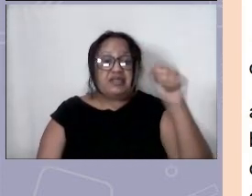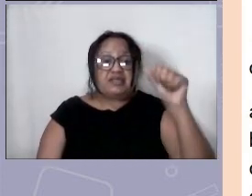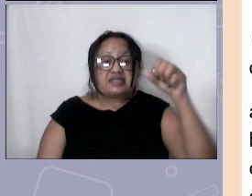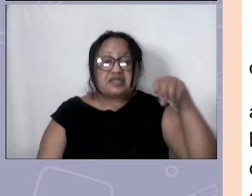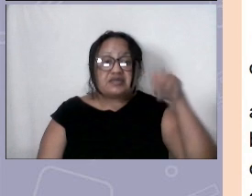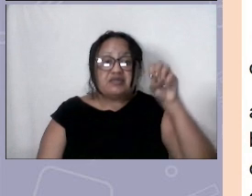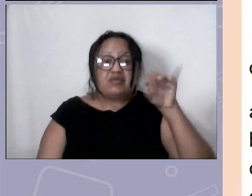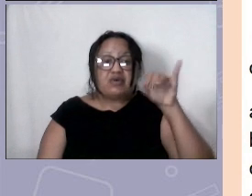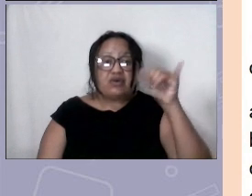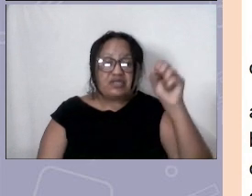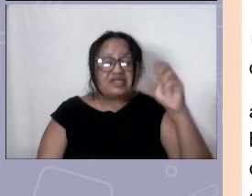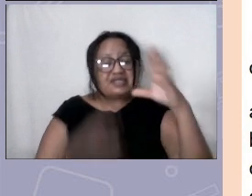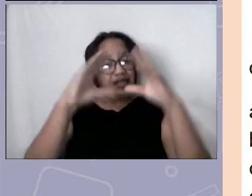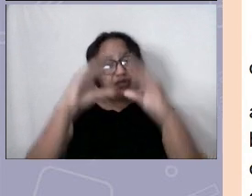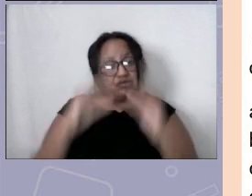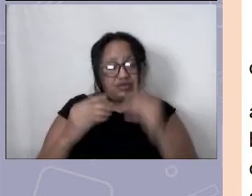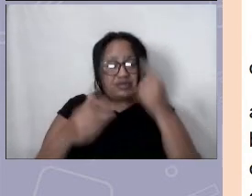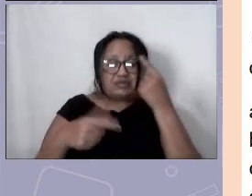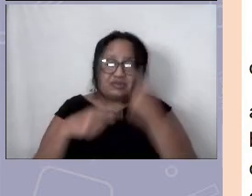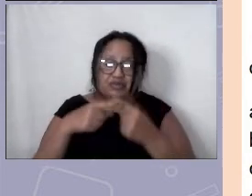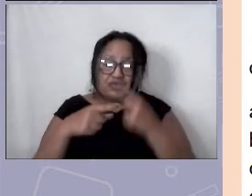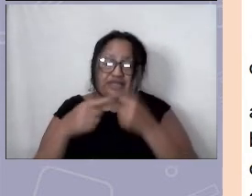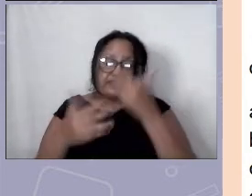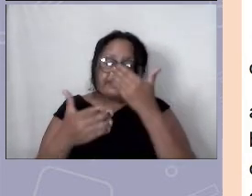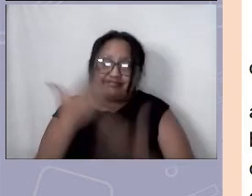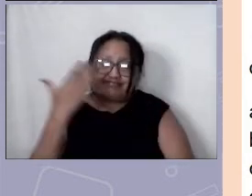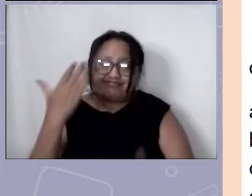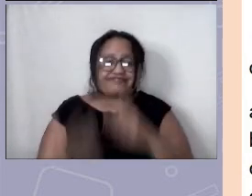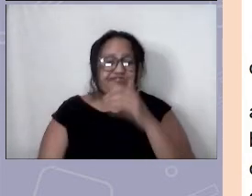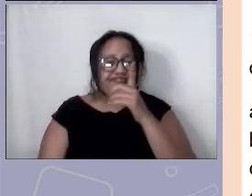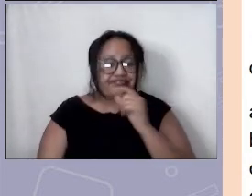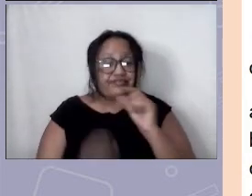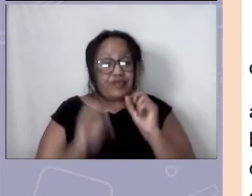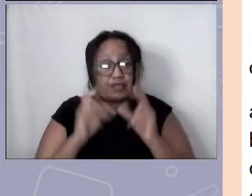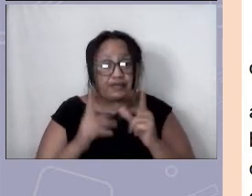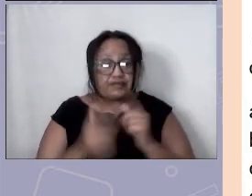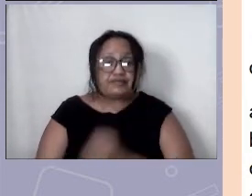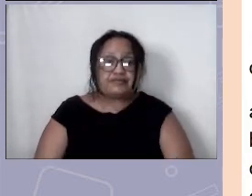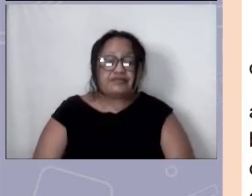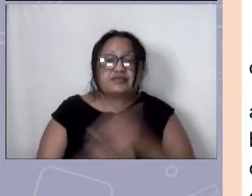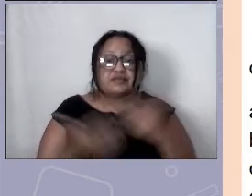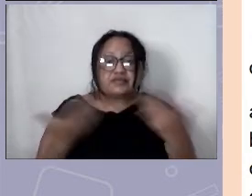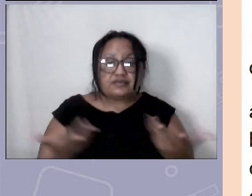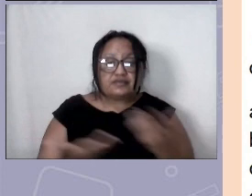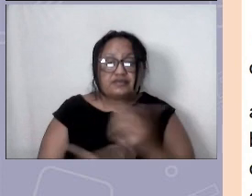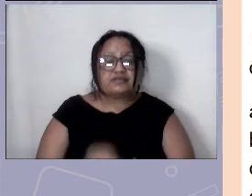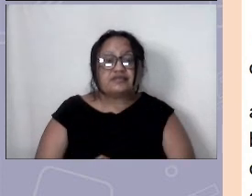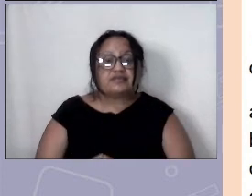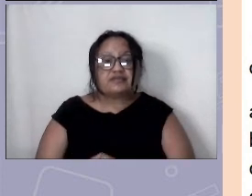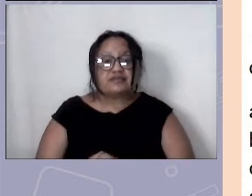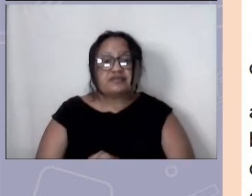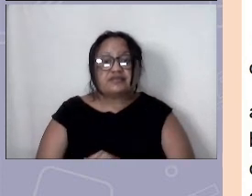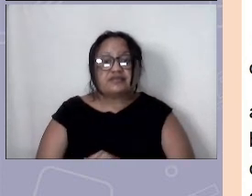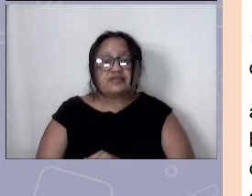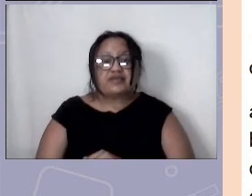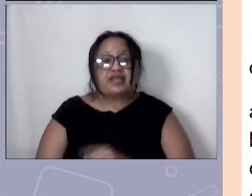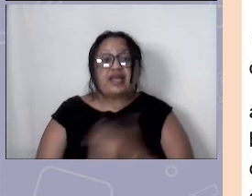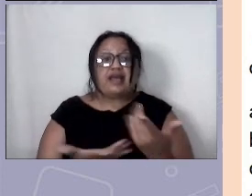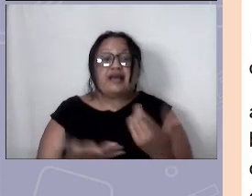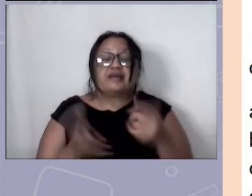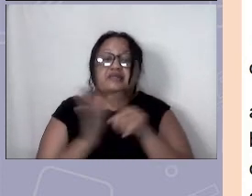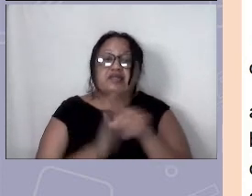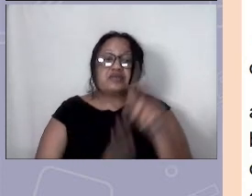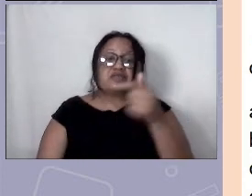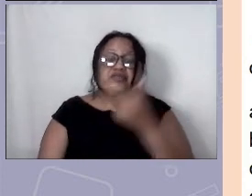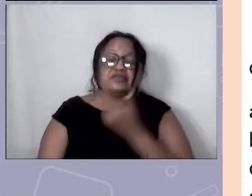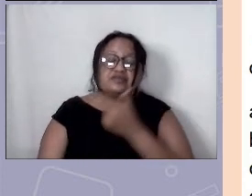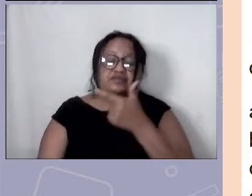por conta da perda de água por conta da desidratação ok então a questão 22 alternativa